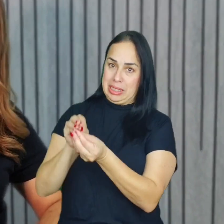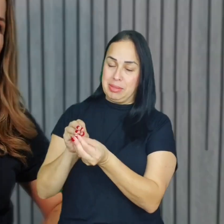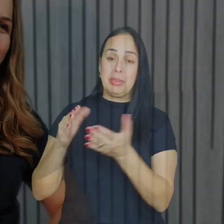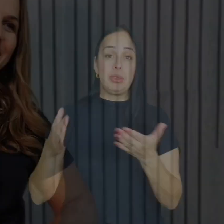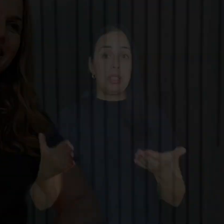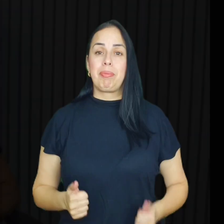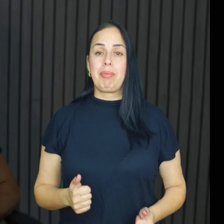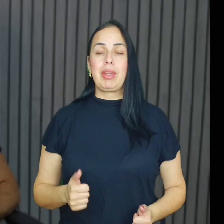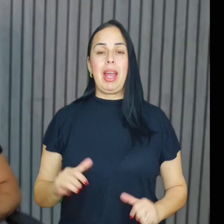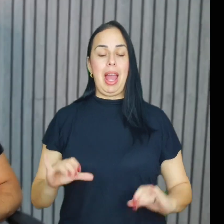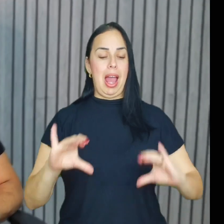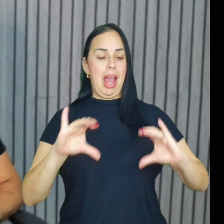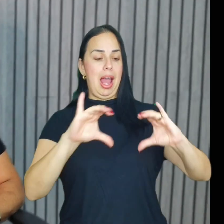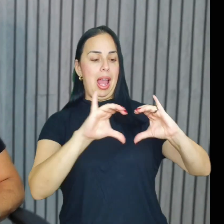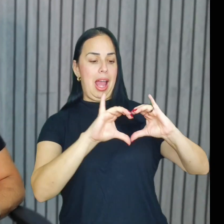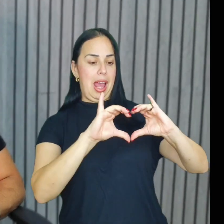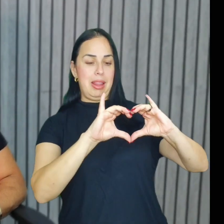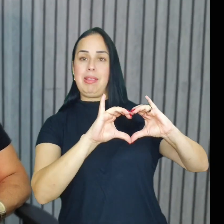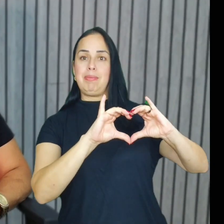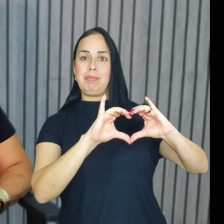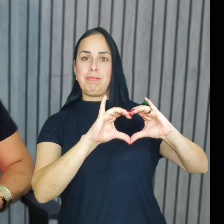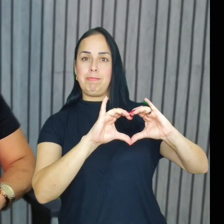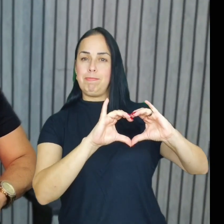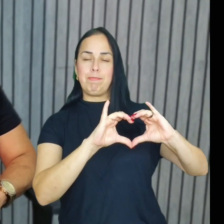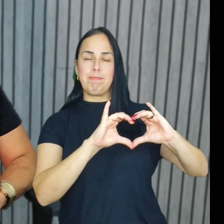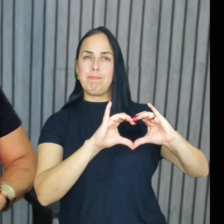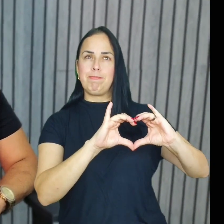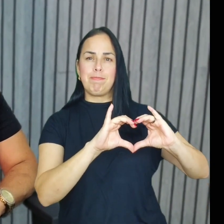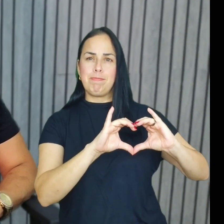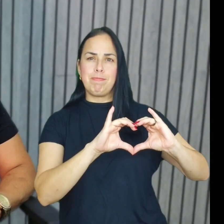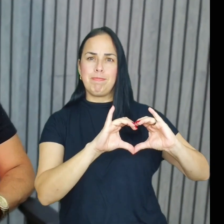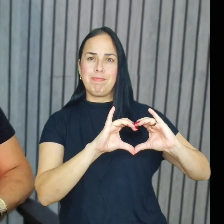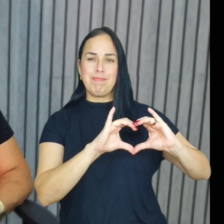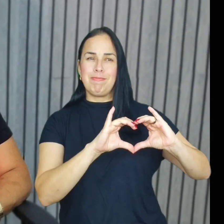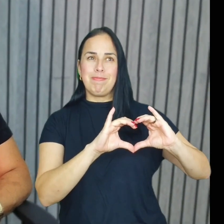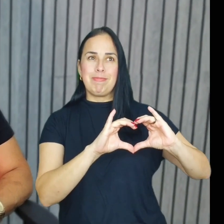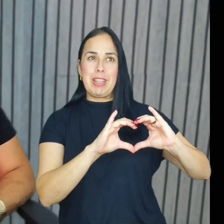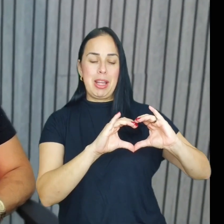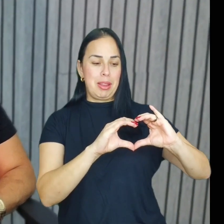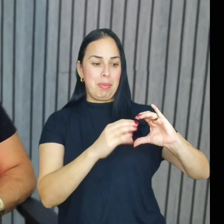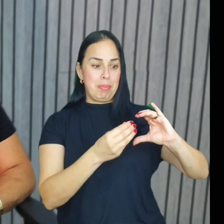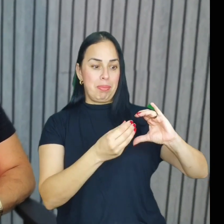isso pra ele. O que eu posso te falar é que a Adas trouxe